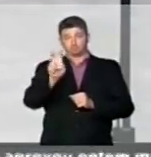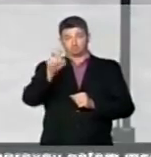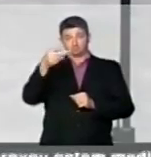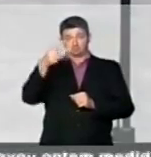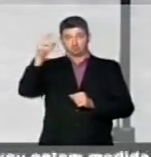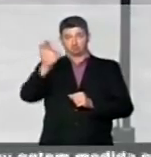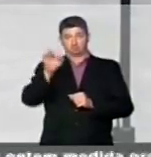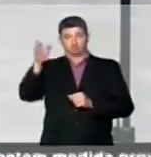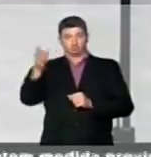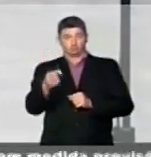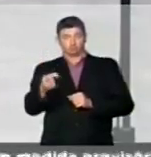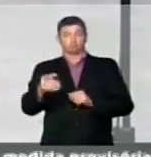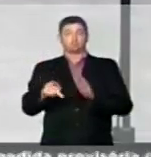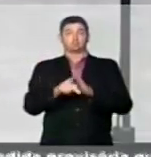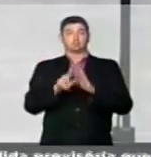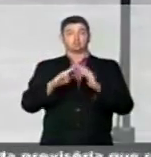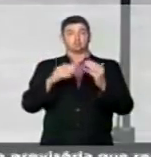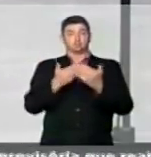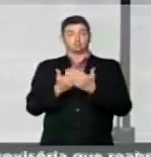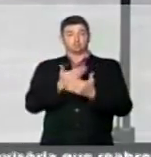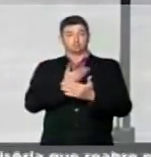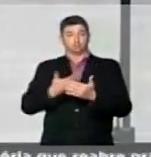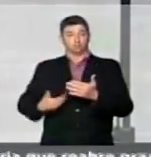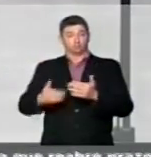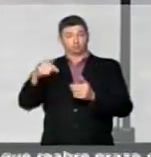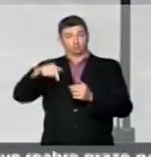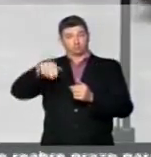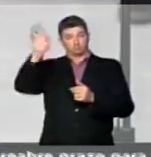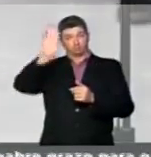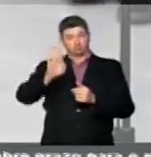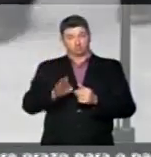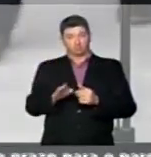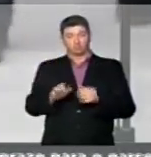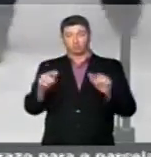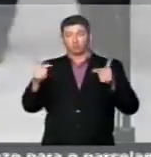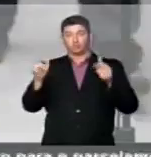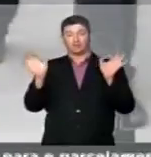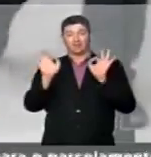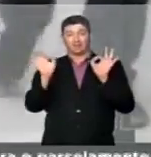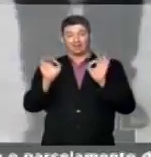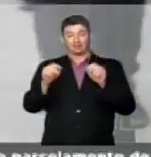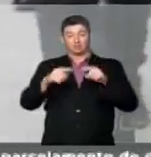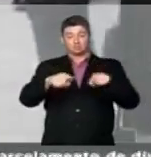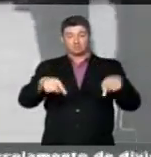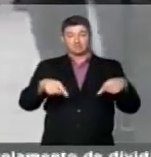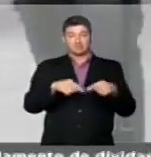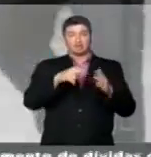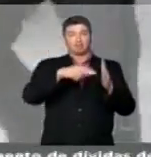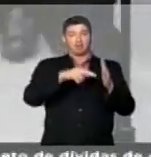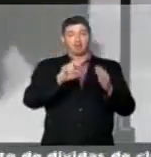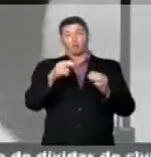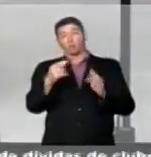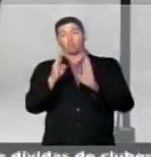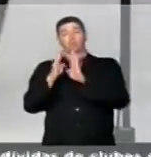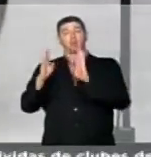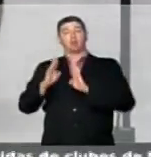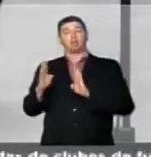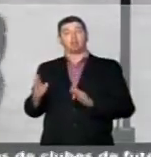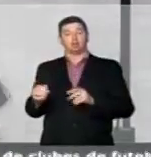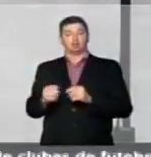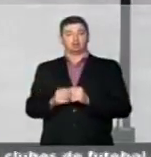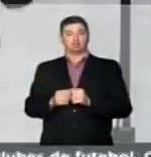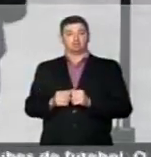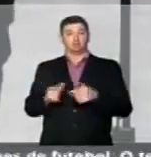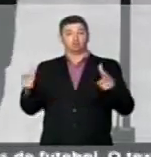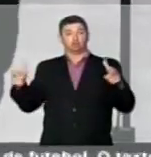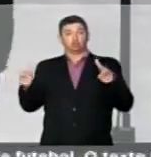53% das escolas públicas brasileiras sequer tem sala de leitura ou biblioteca.